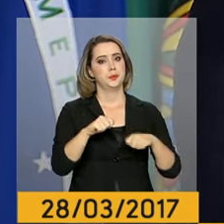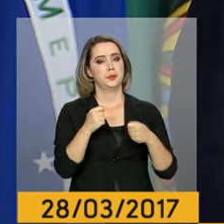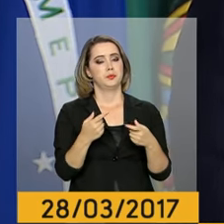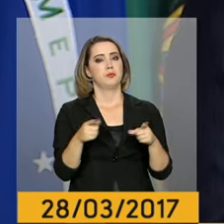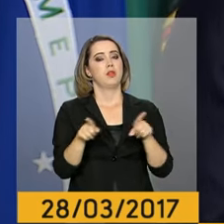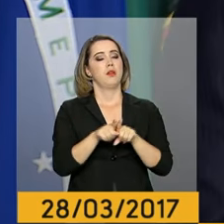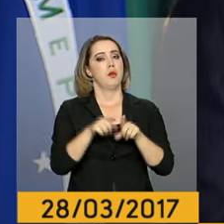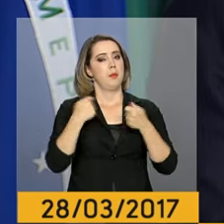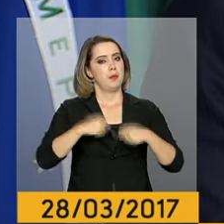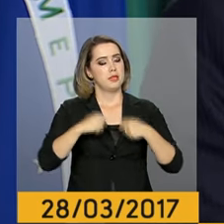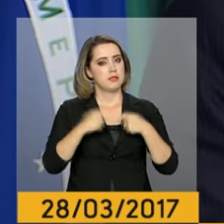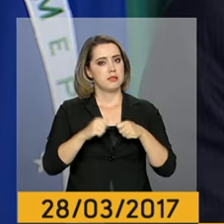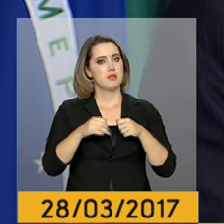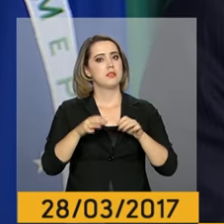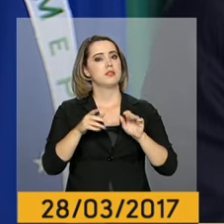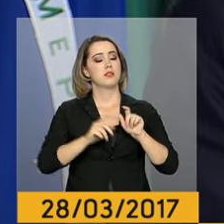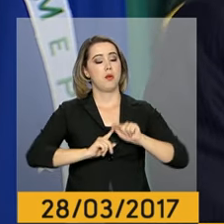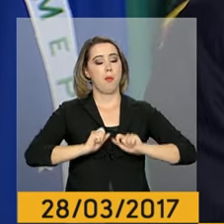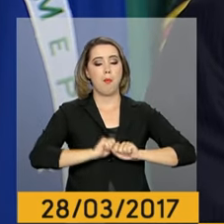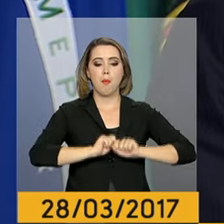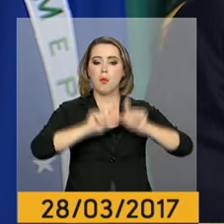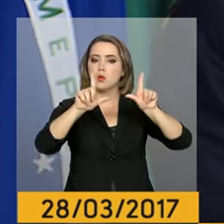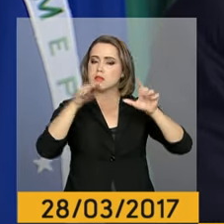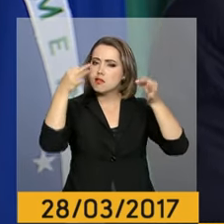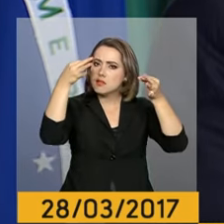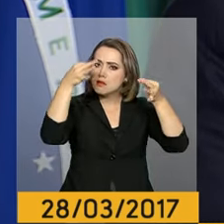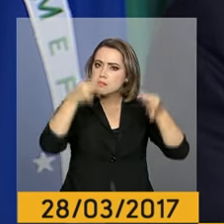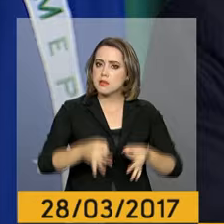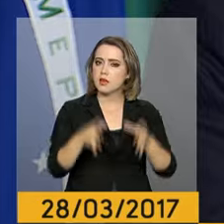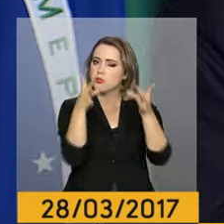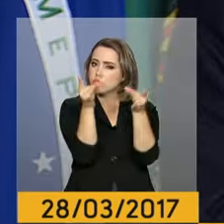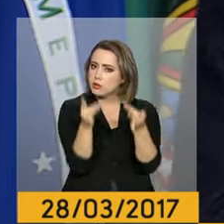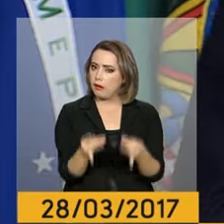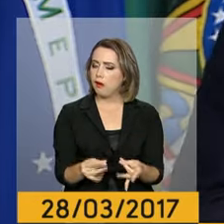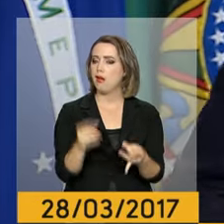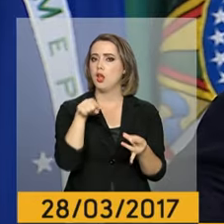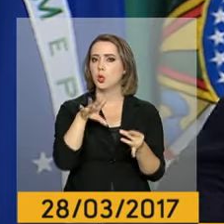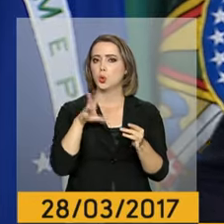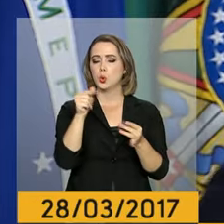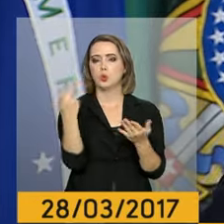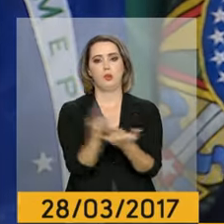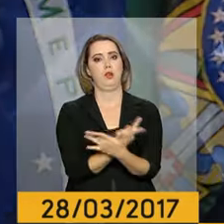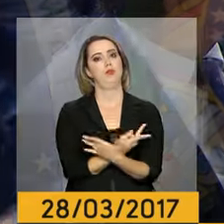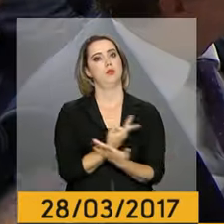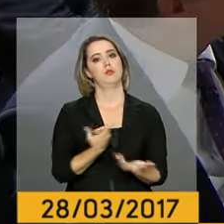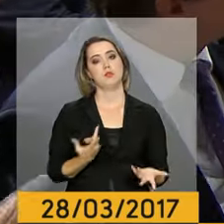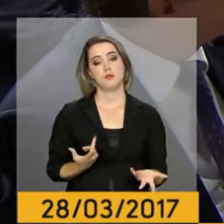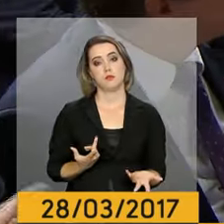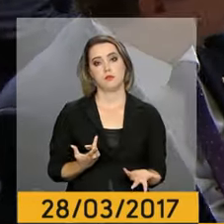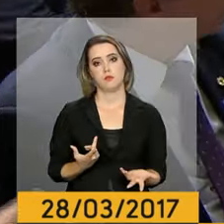retratar adequadamente os fatos e eu penso eu penso com toda